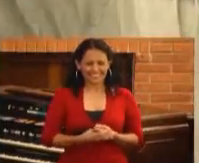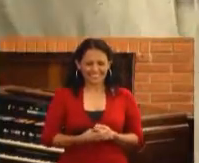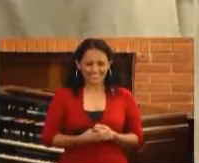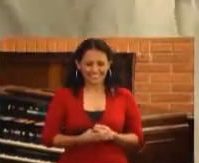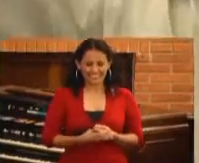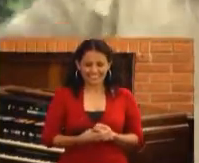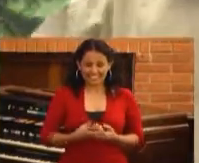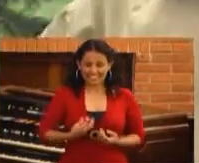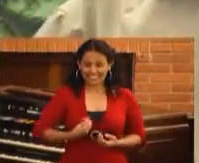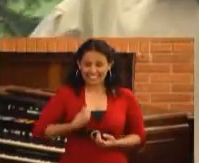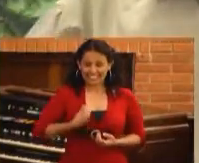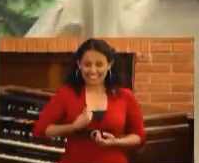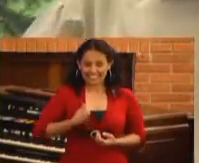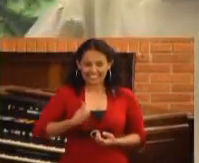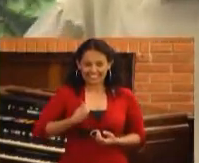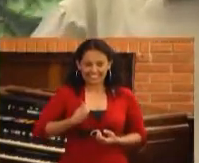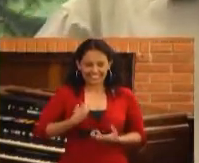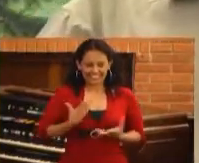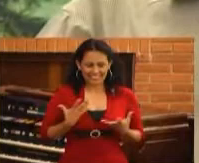infinitude da vida,